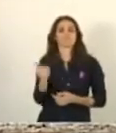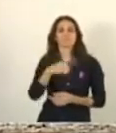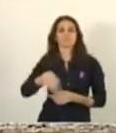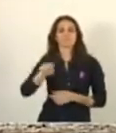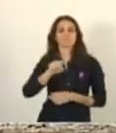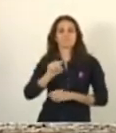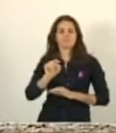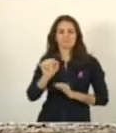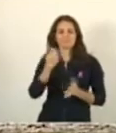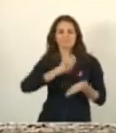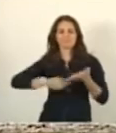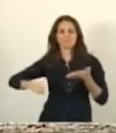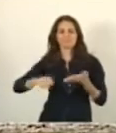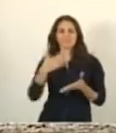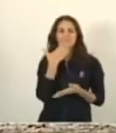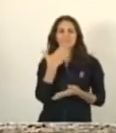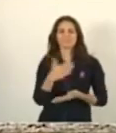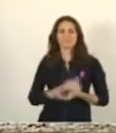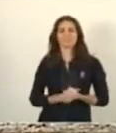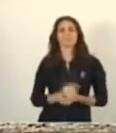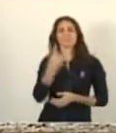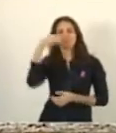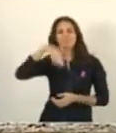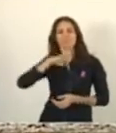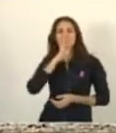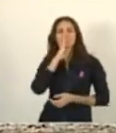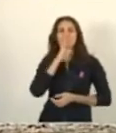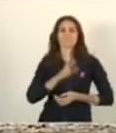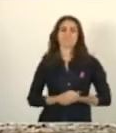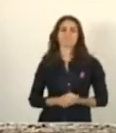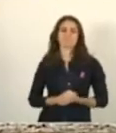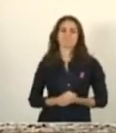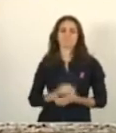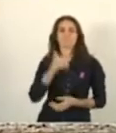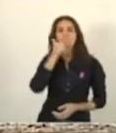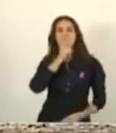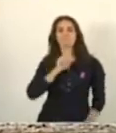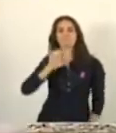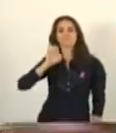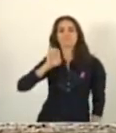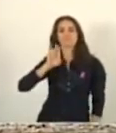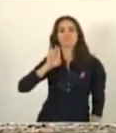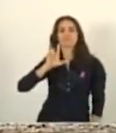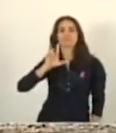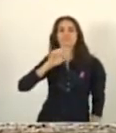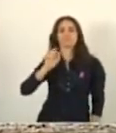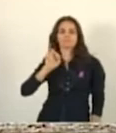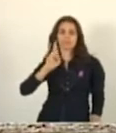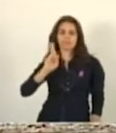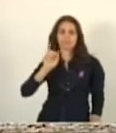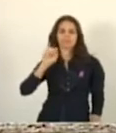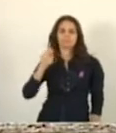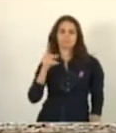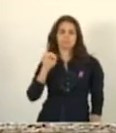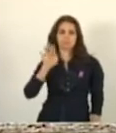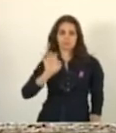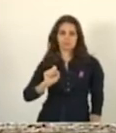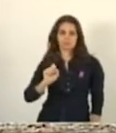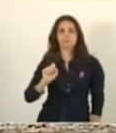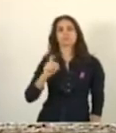assinando esse pedido de minuto de silêncio. Faleceu a senhora Elzira Monhol Pimenta, esposa de um